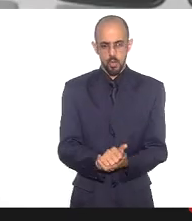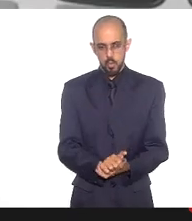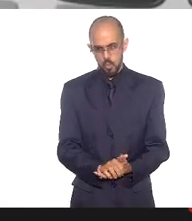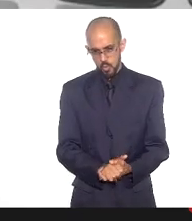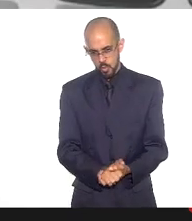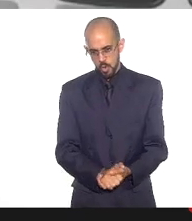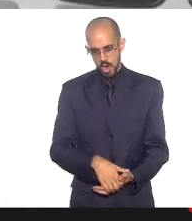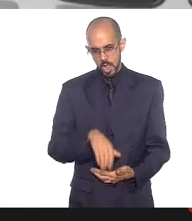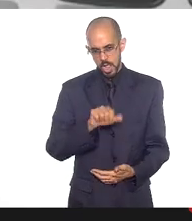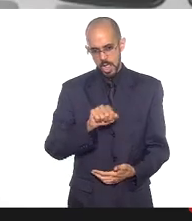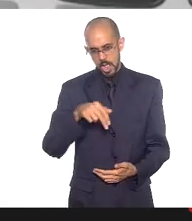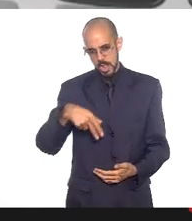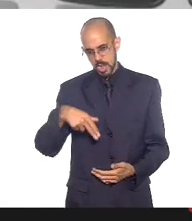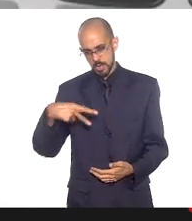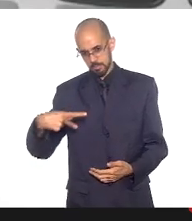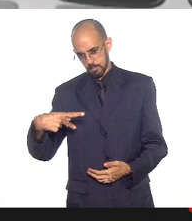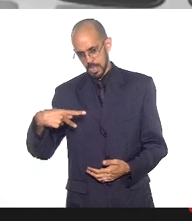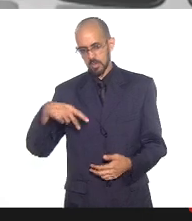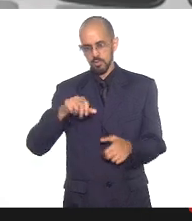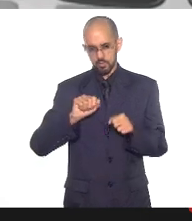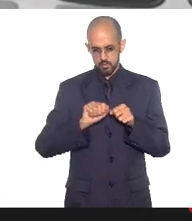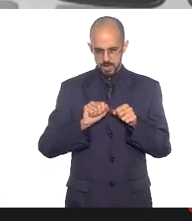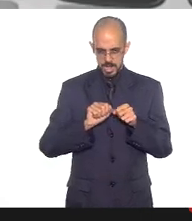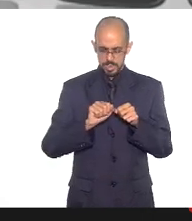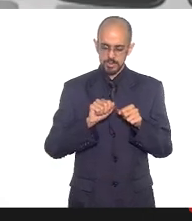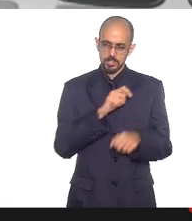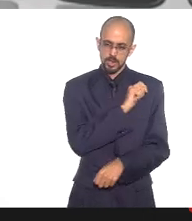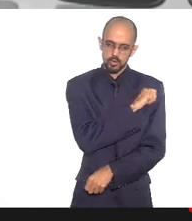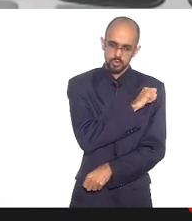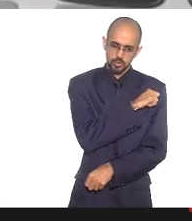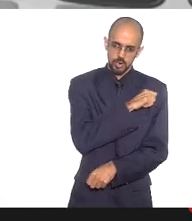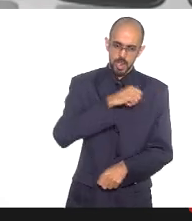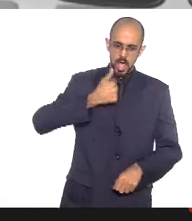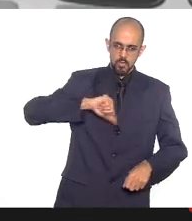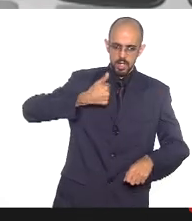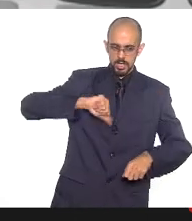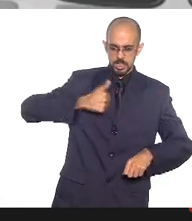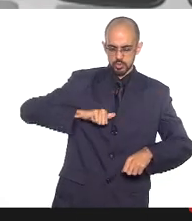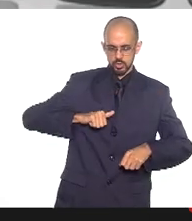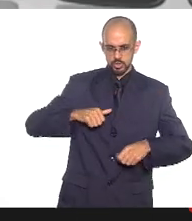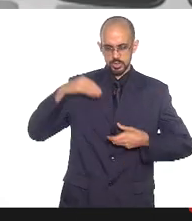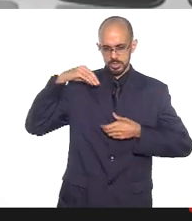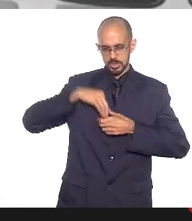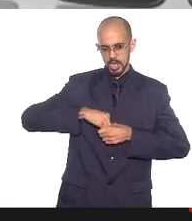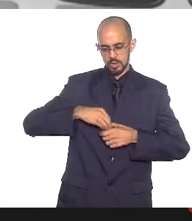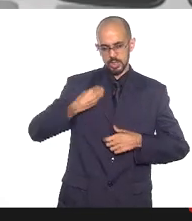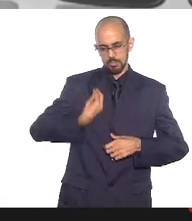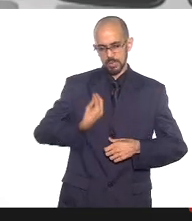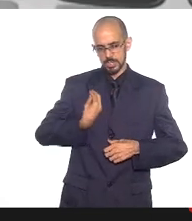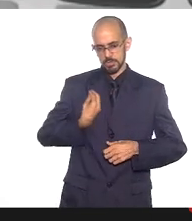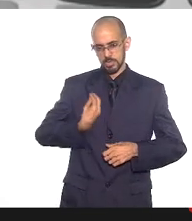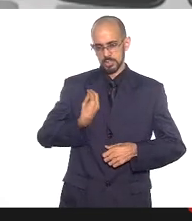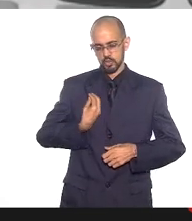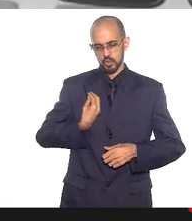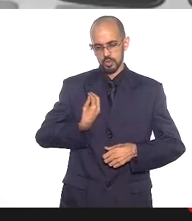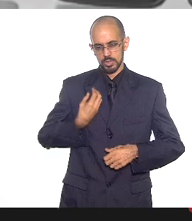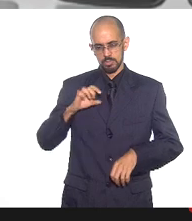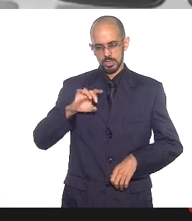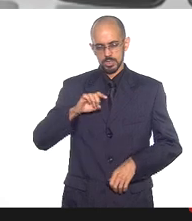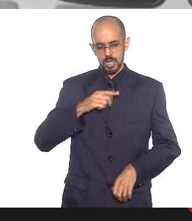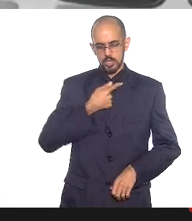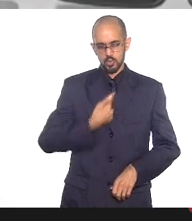a ANP faz essa auditoria, ela faz a avaliação sobre as participações governamentais, né?